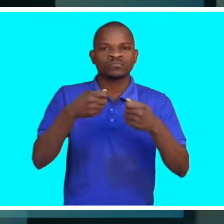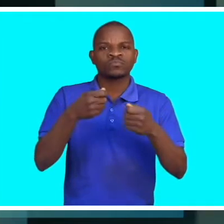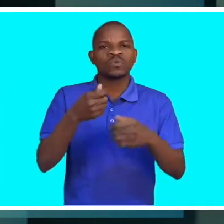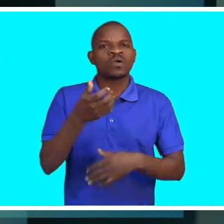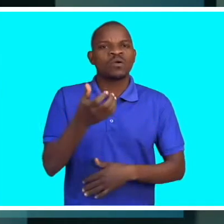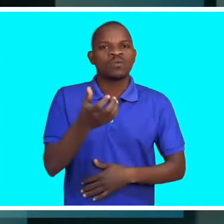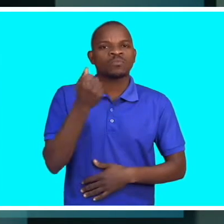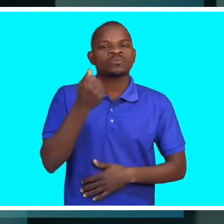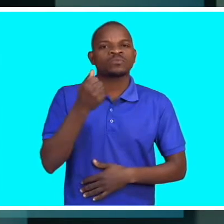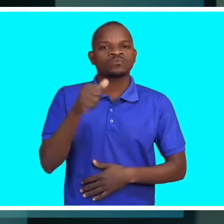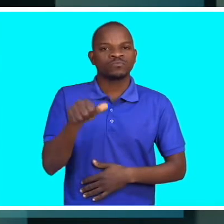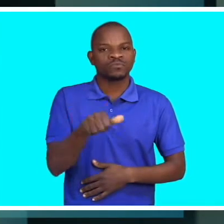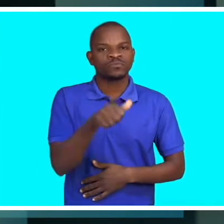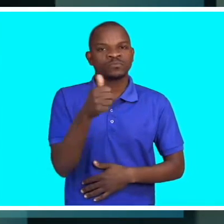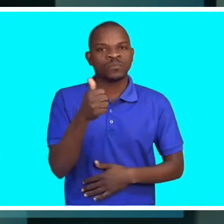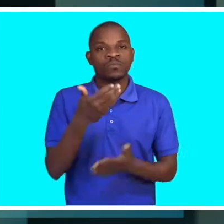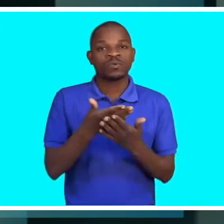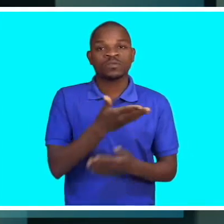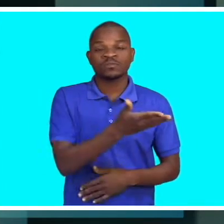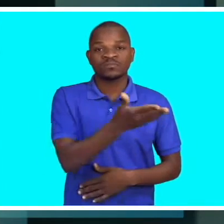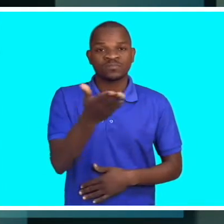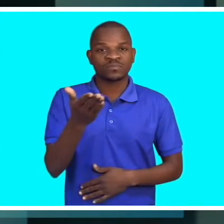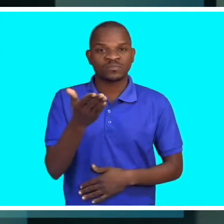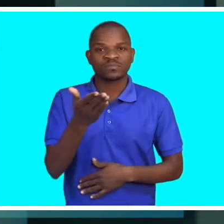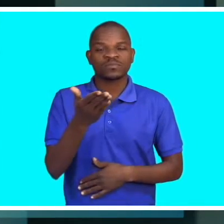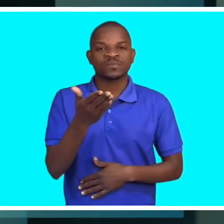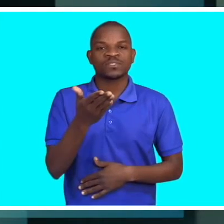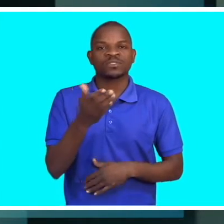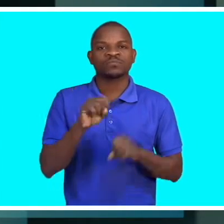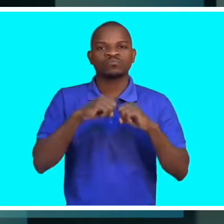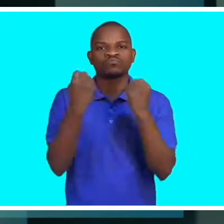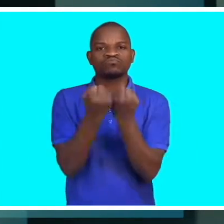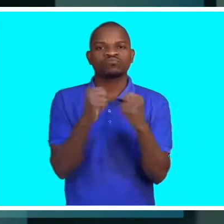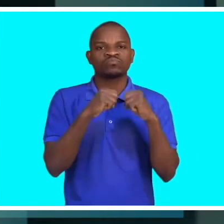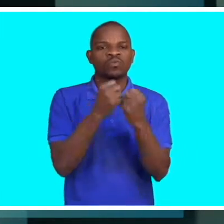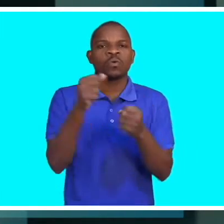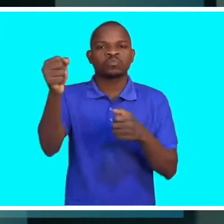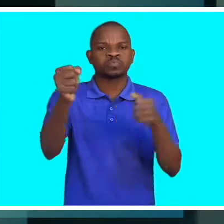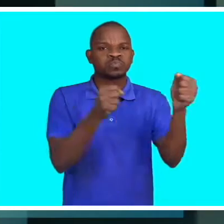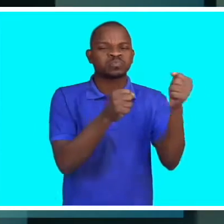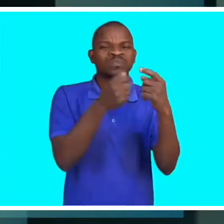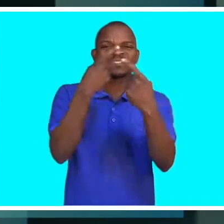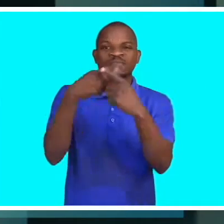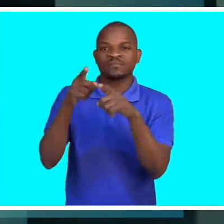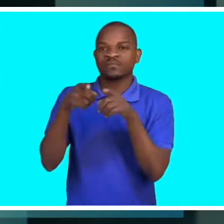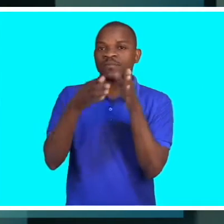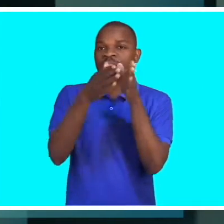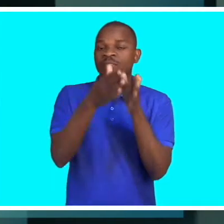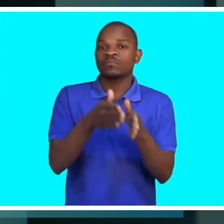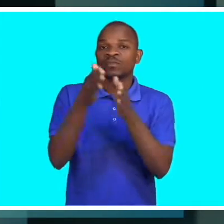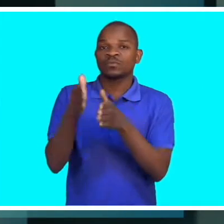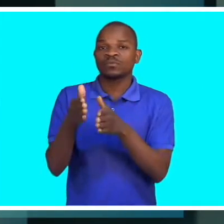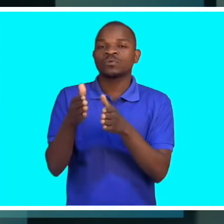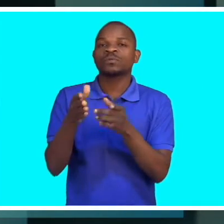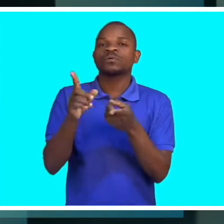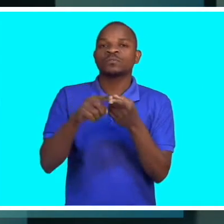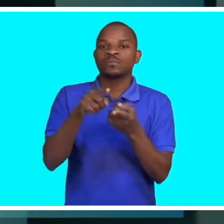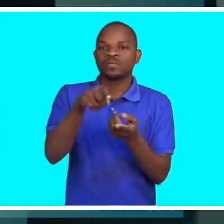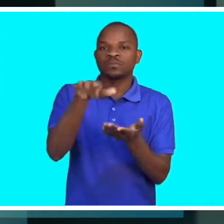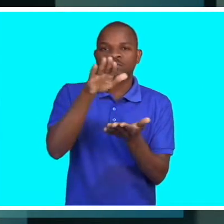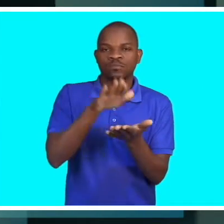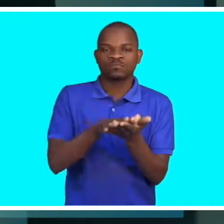negócios, pode ser uma mais-valia, porque essas organizações movimentam massas de pessoas e são